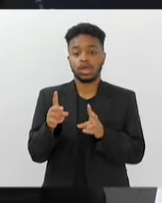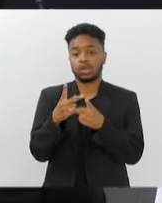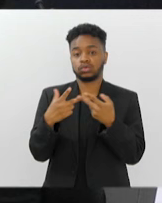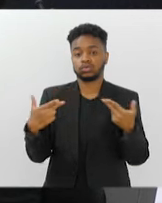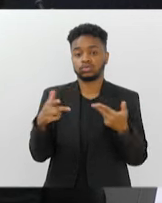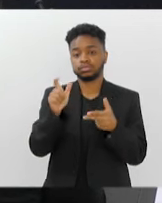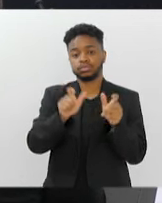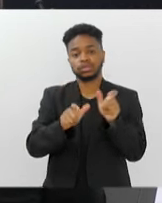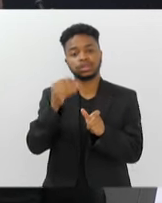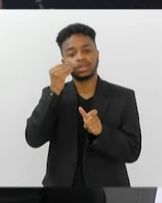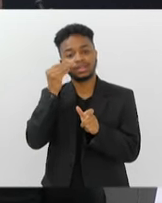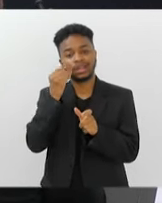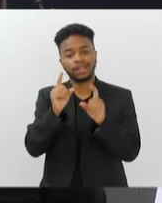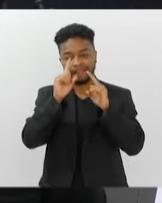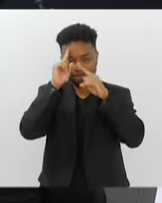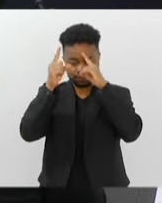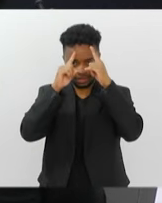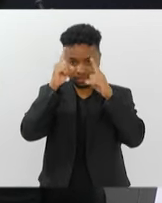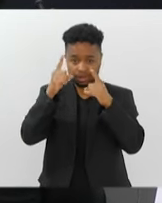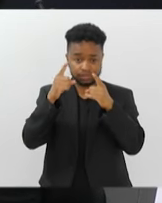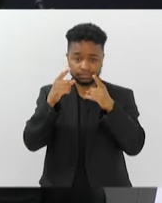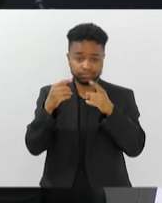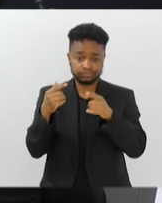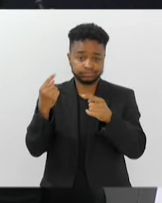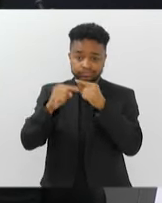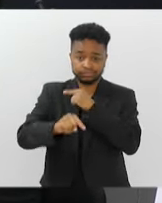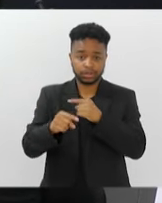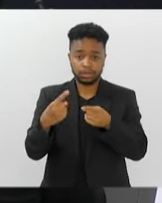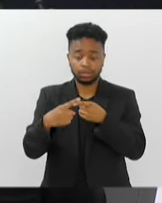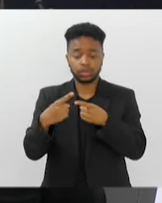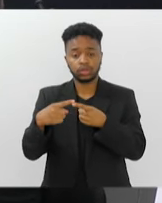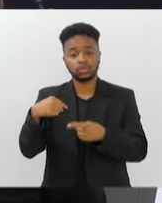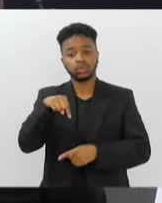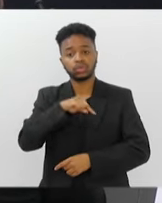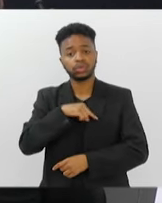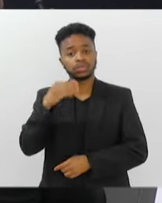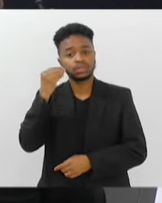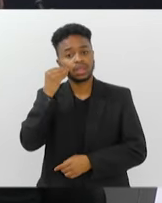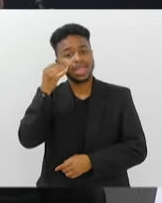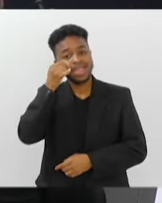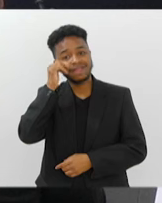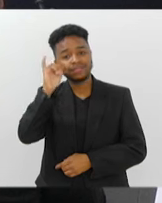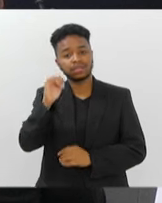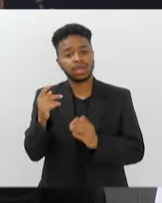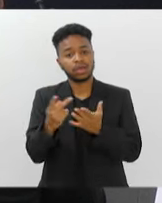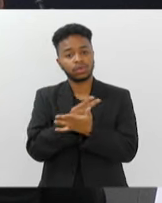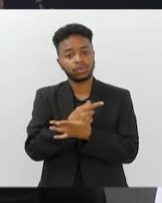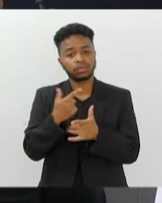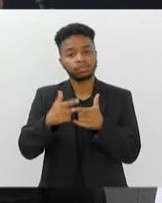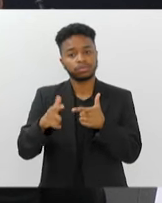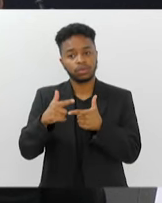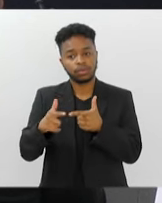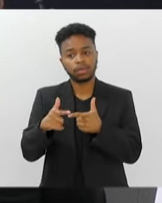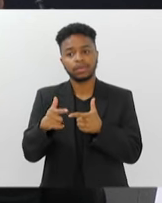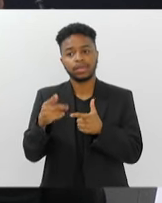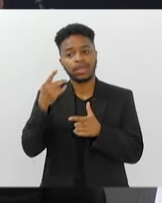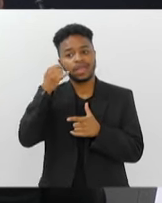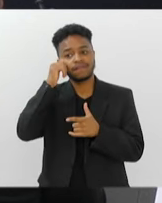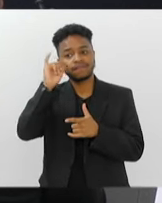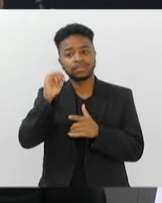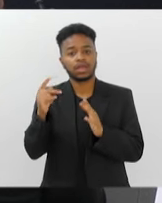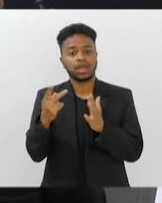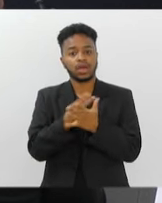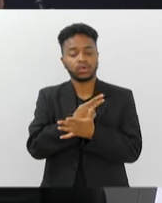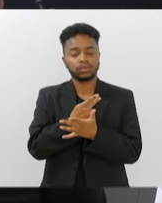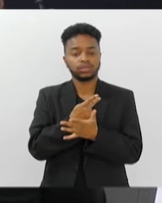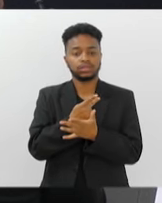por terra porque nós estamos aqui é prevenindo para que não aconteça nenhum tipo de Fatalidade visto que nós estamos aqui com os